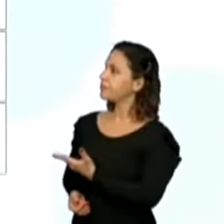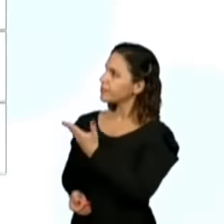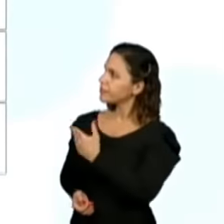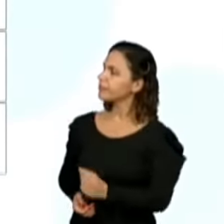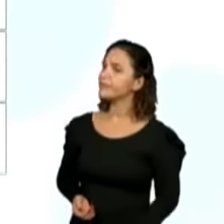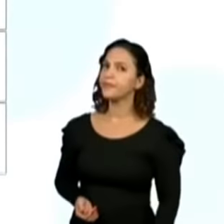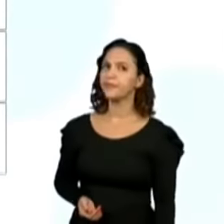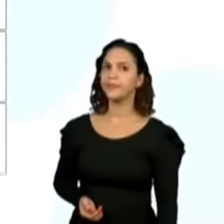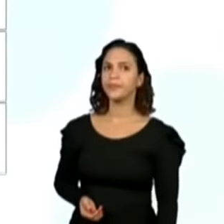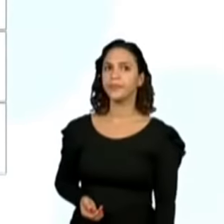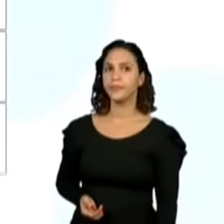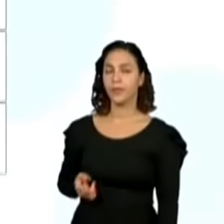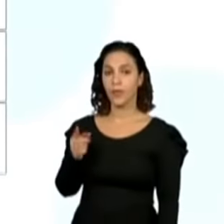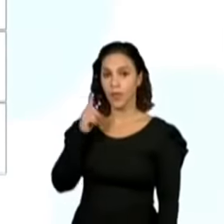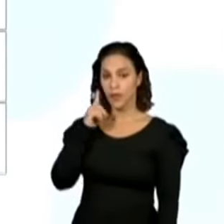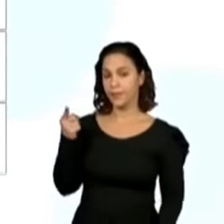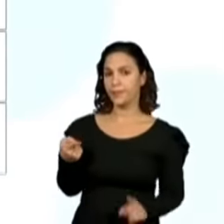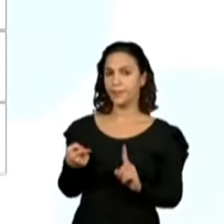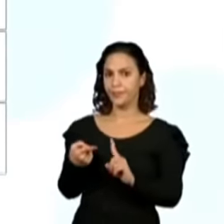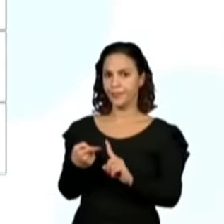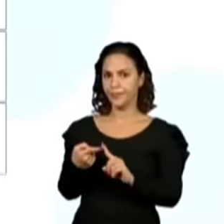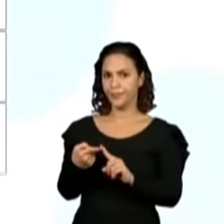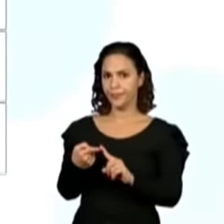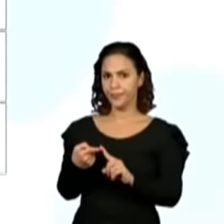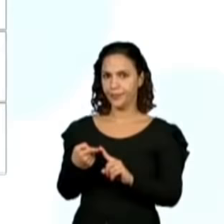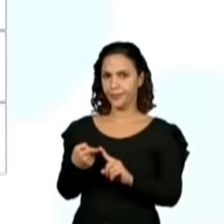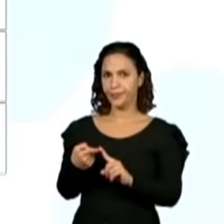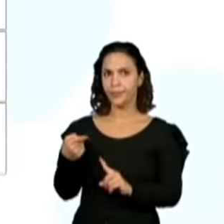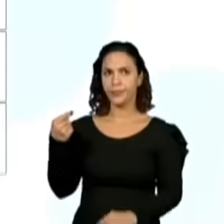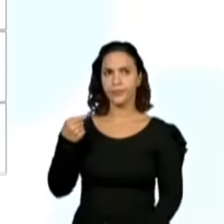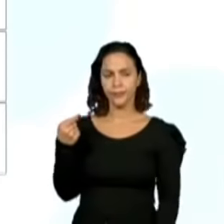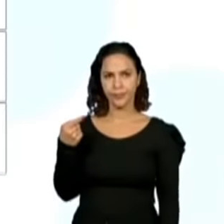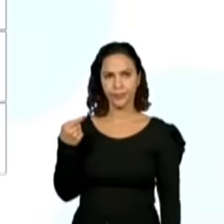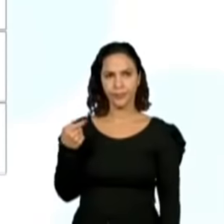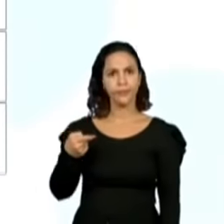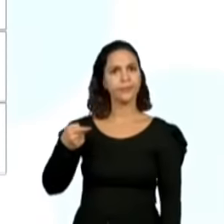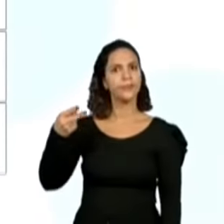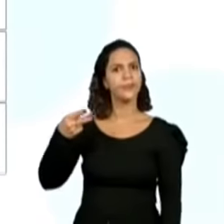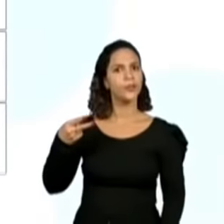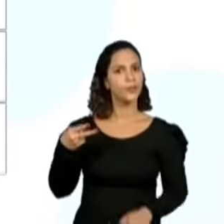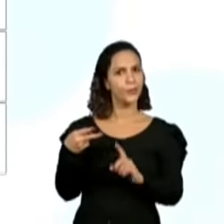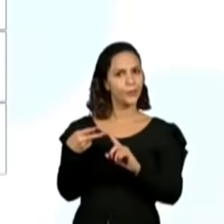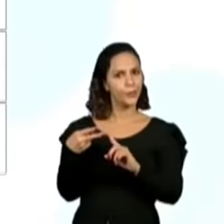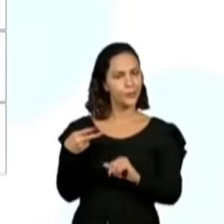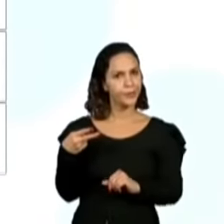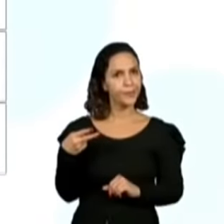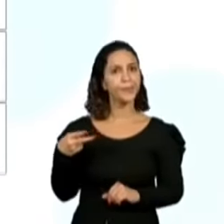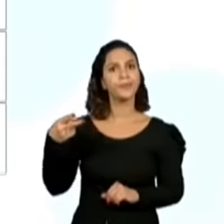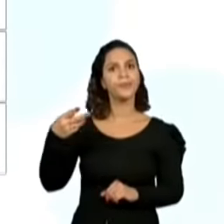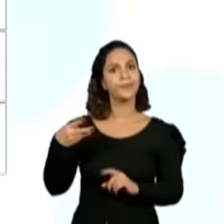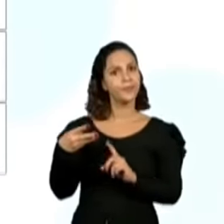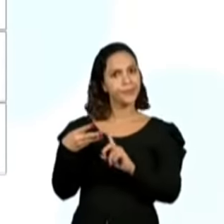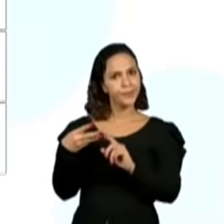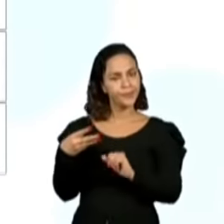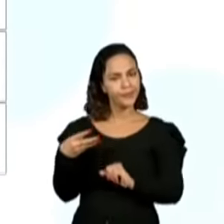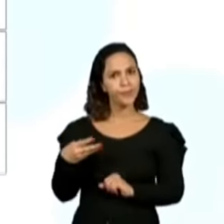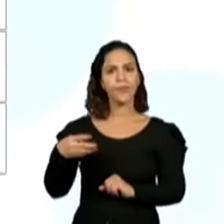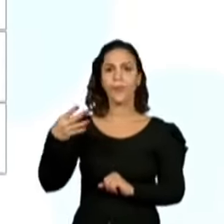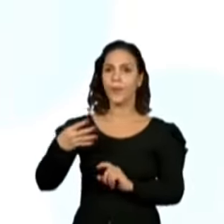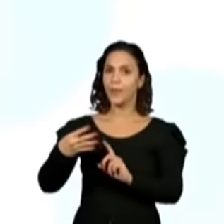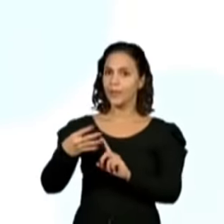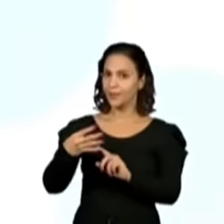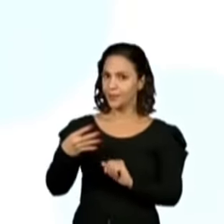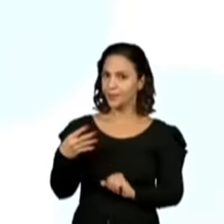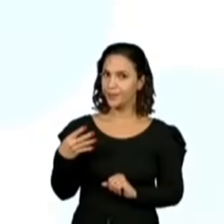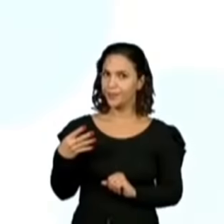ossos escritos foram, Progenon, lê para nós. Manúbrio, patela, íleo,